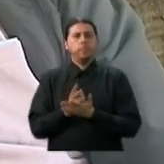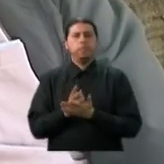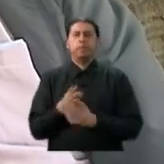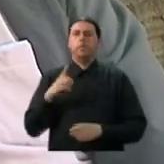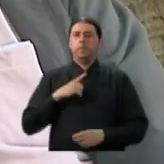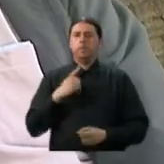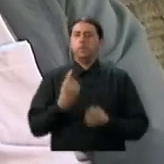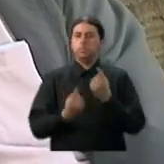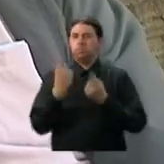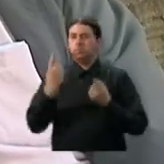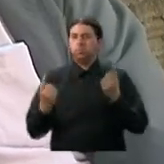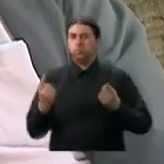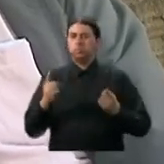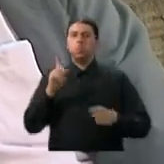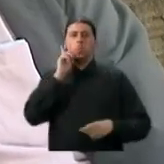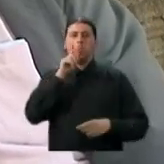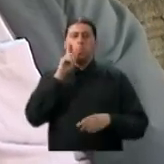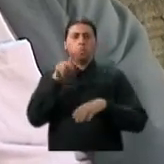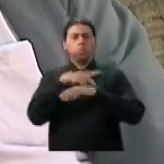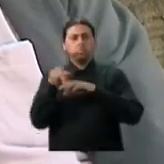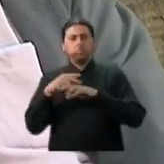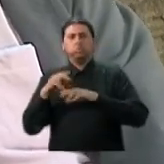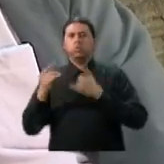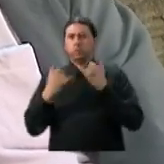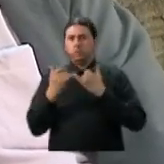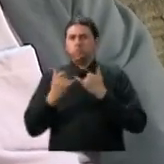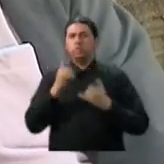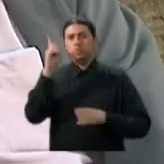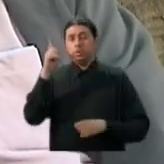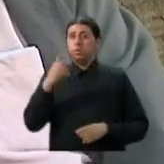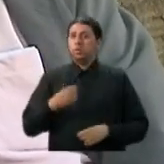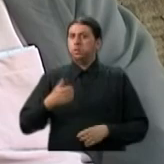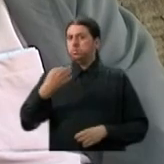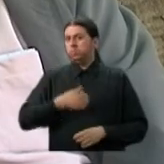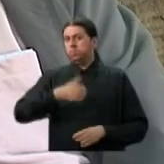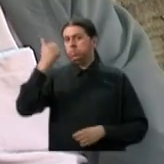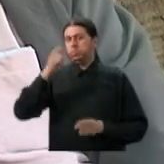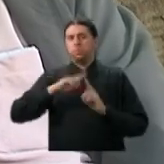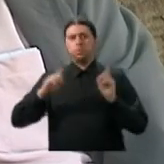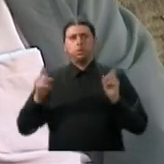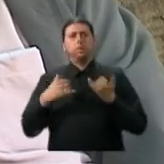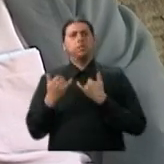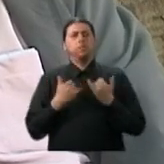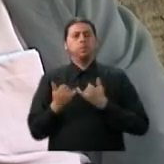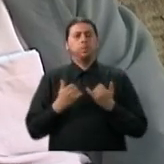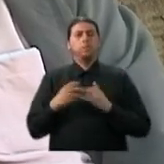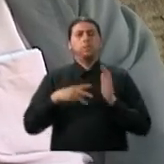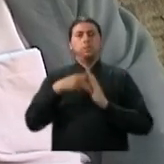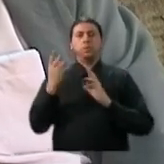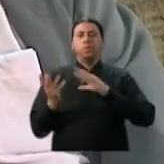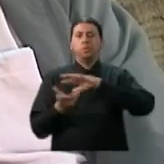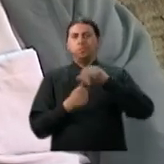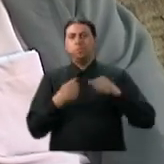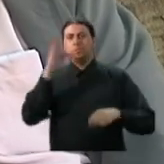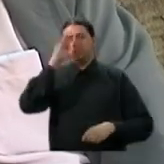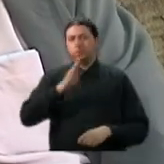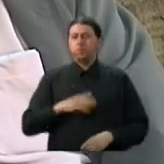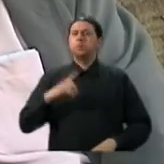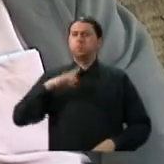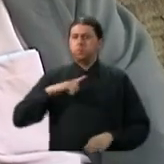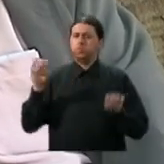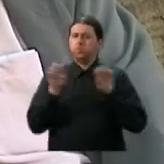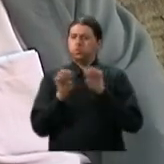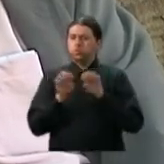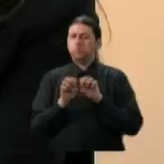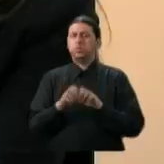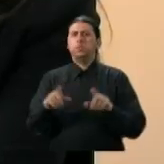alguns países de primeiro mundo, mas se compararmos com os países subdesenvolvidos, né, o Brasil realmente tem uma